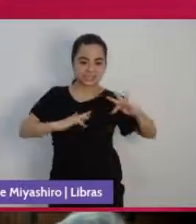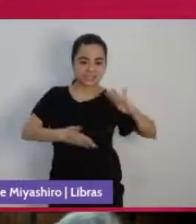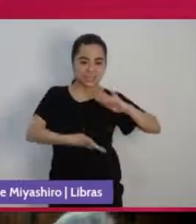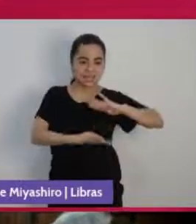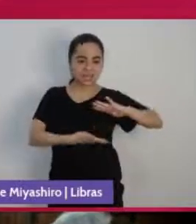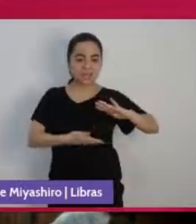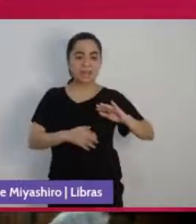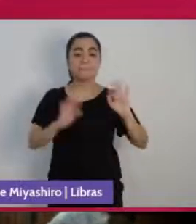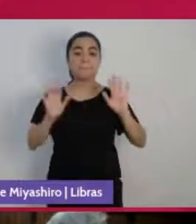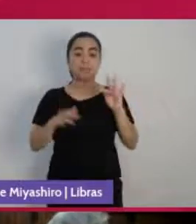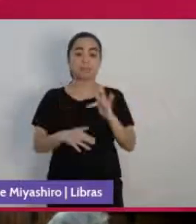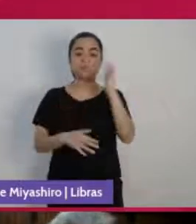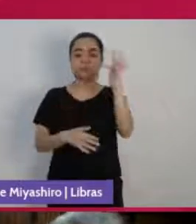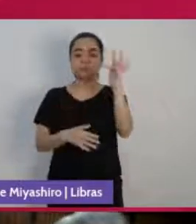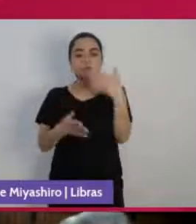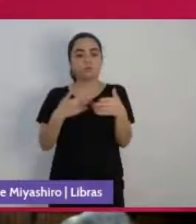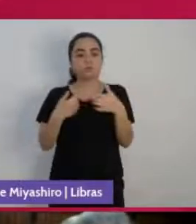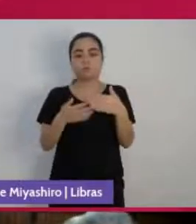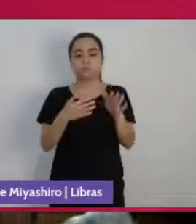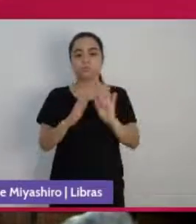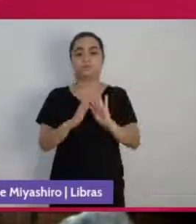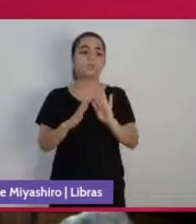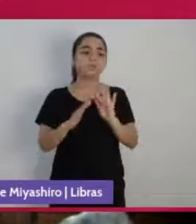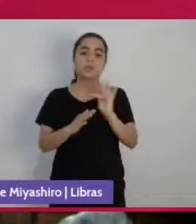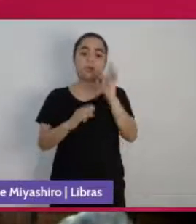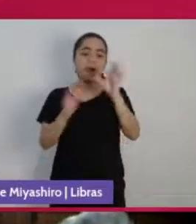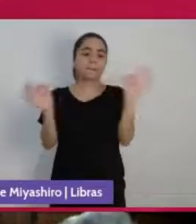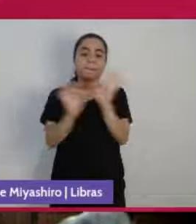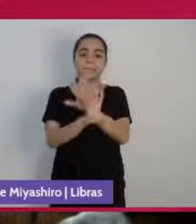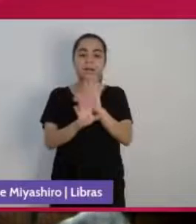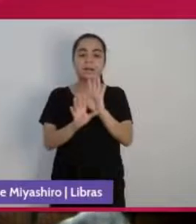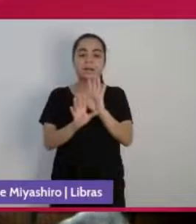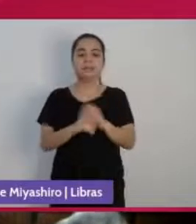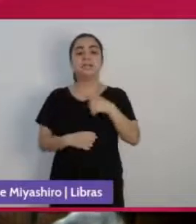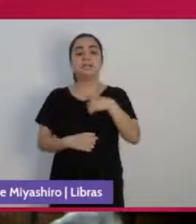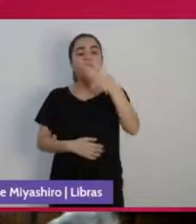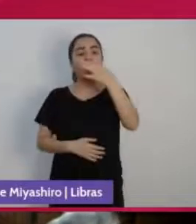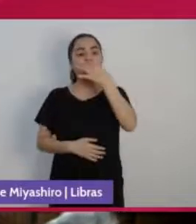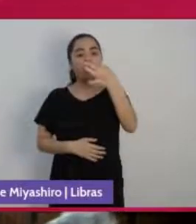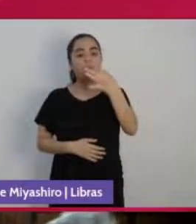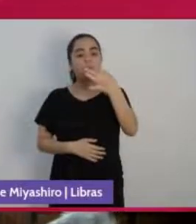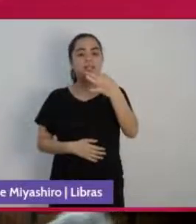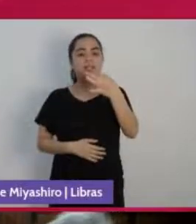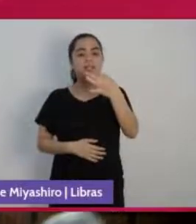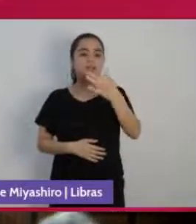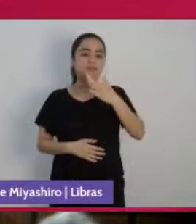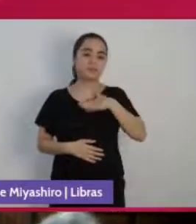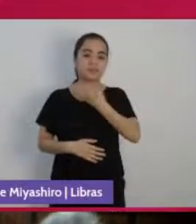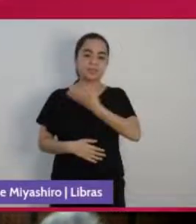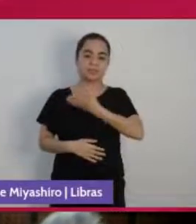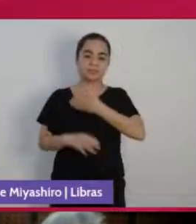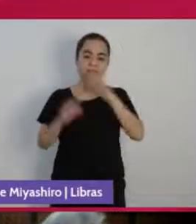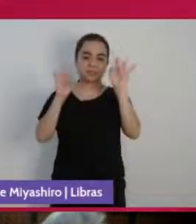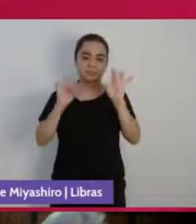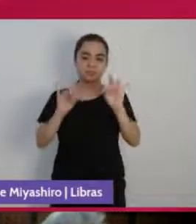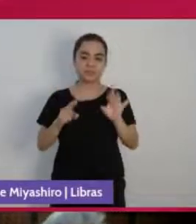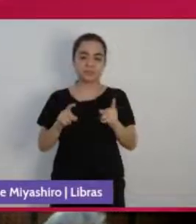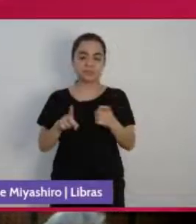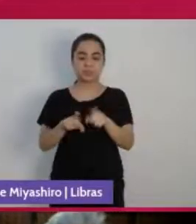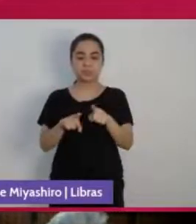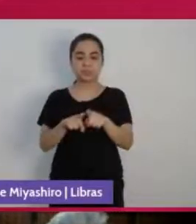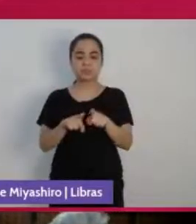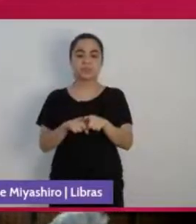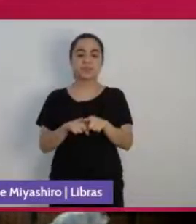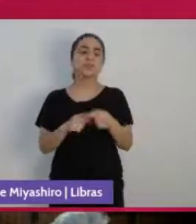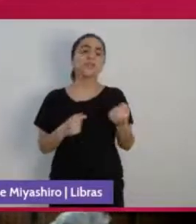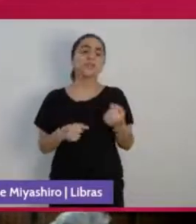terra. Então, foi o que eu comentei lá na JPR esse ano com as minhas amigas especialistas, né, com desenvolvedores de